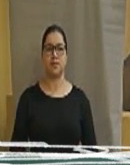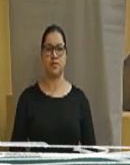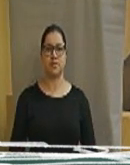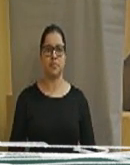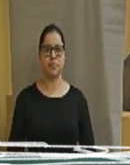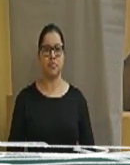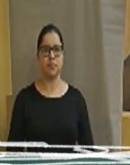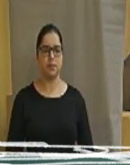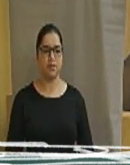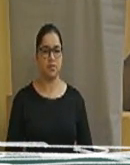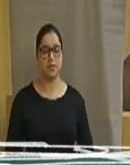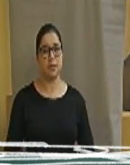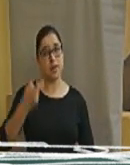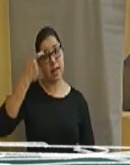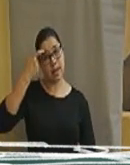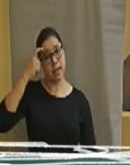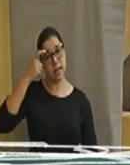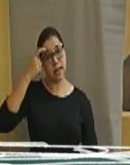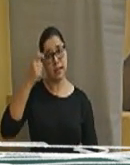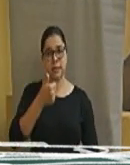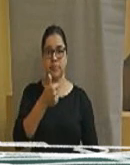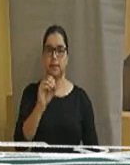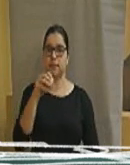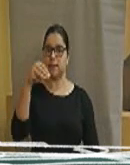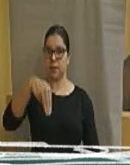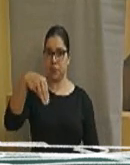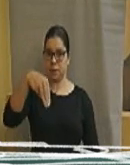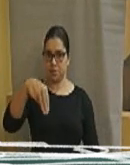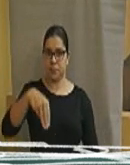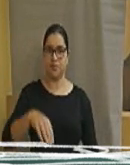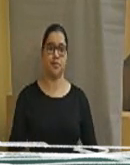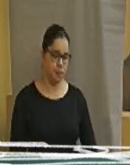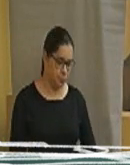Professora Eliane, 10 minutos para sua fala.